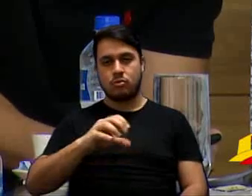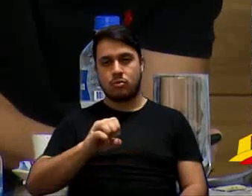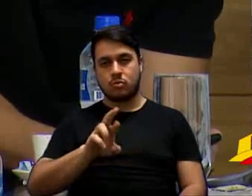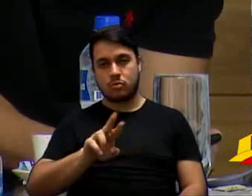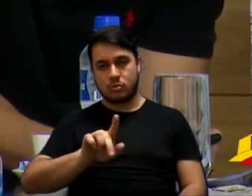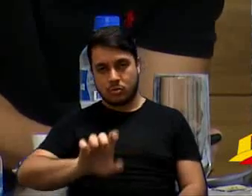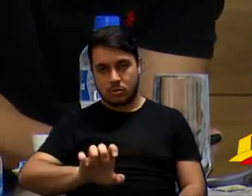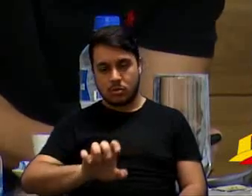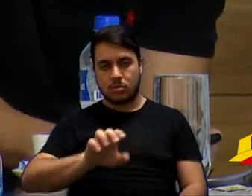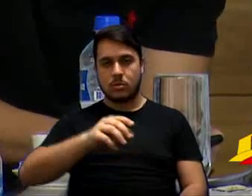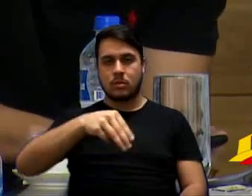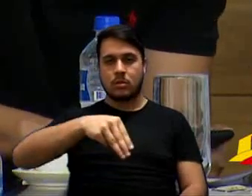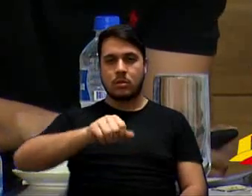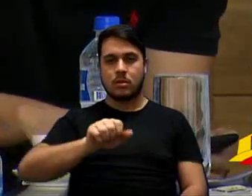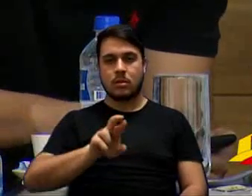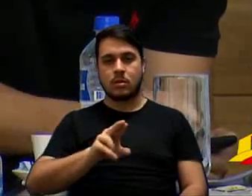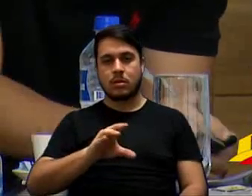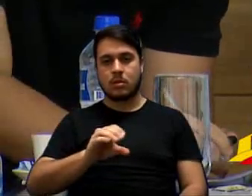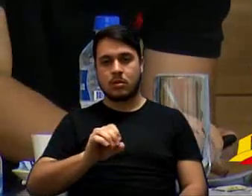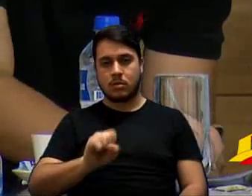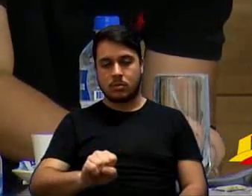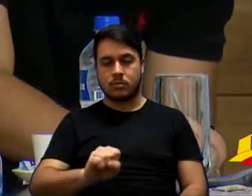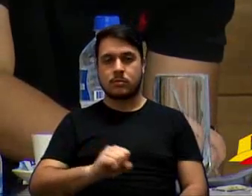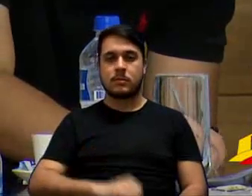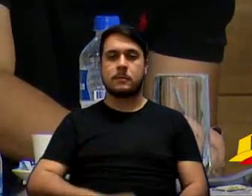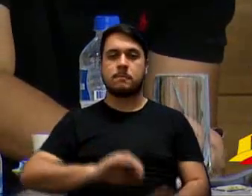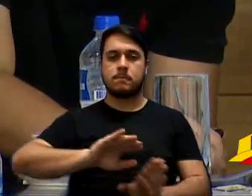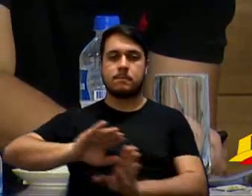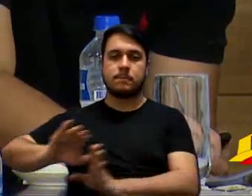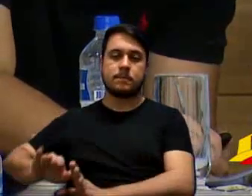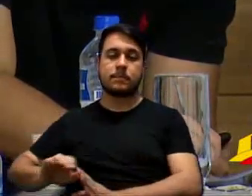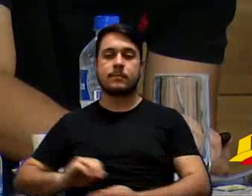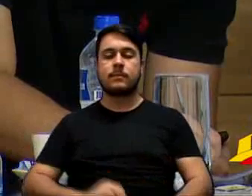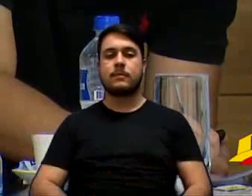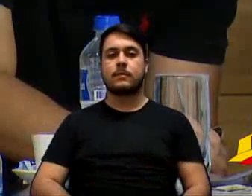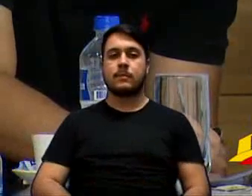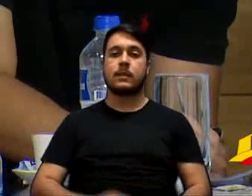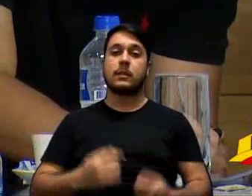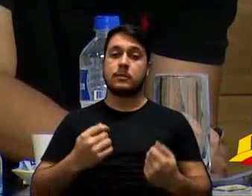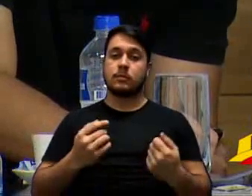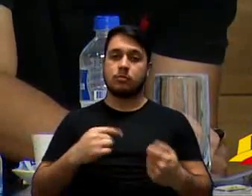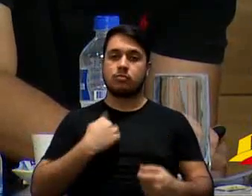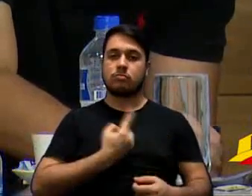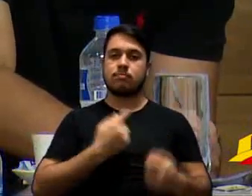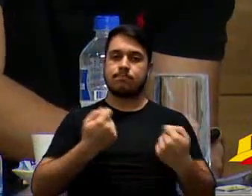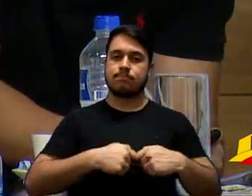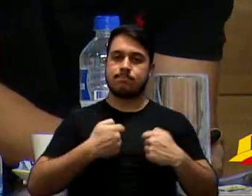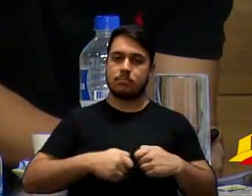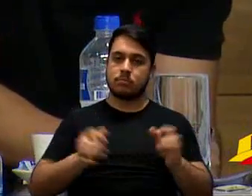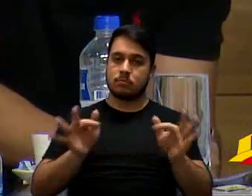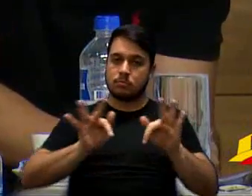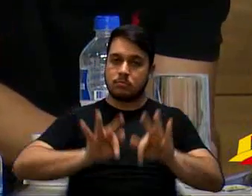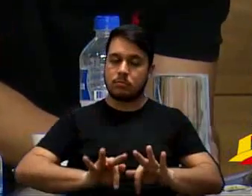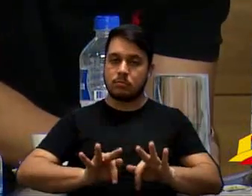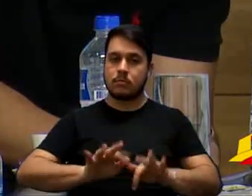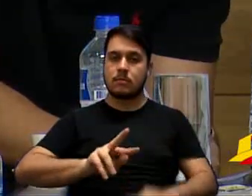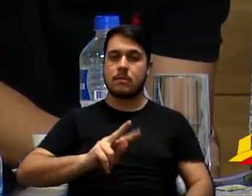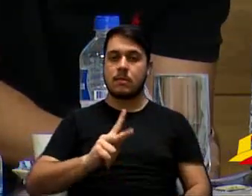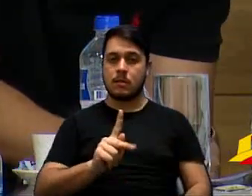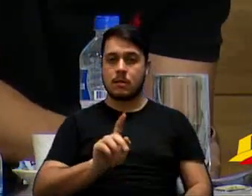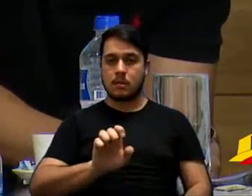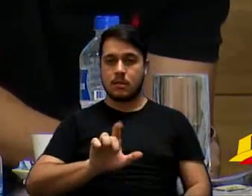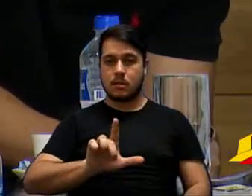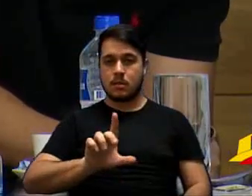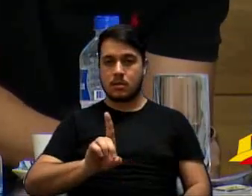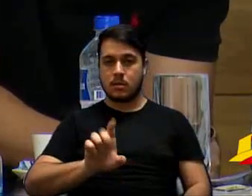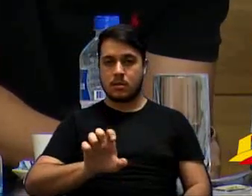max está bom é eu queria muito precisamos finalizar e quando nós fomos procurados pelo hélder que nos cobrou